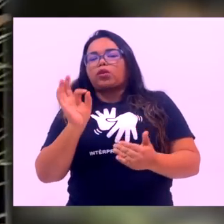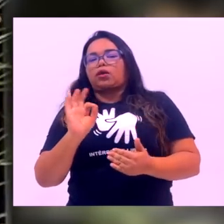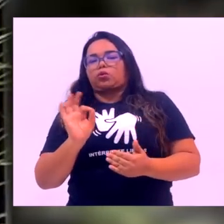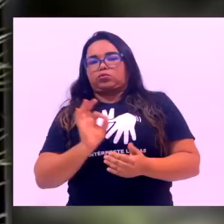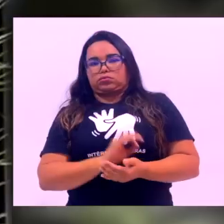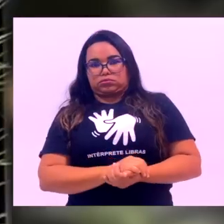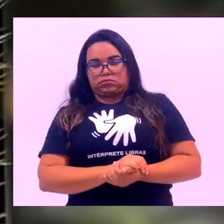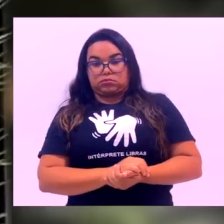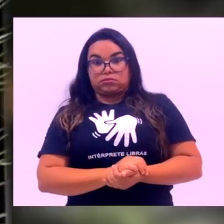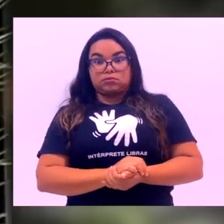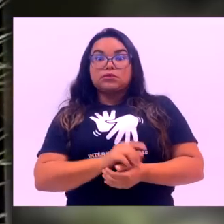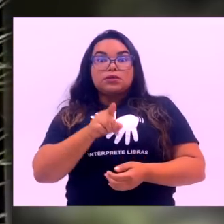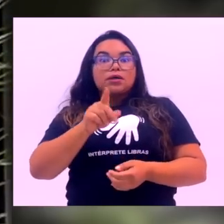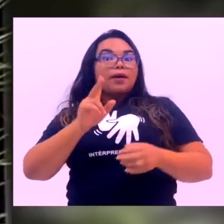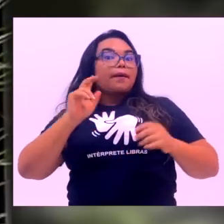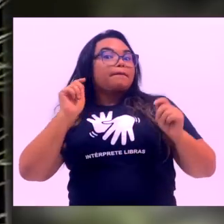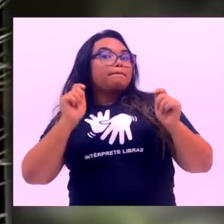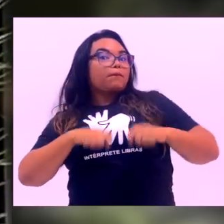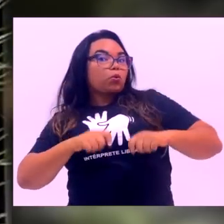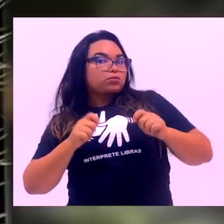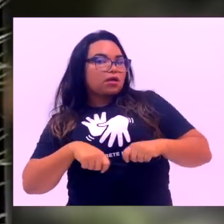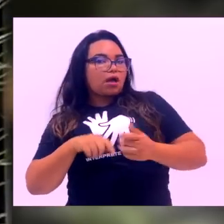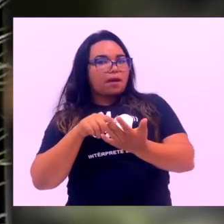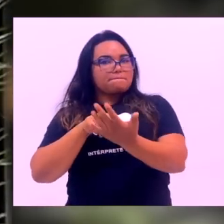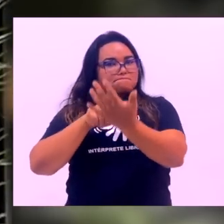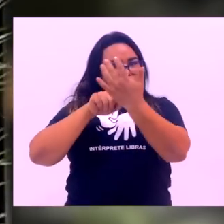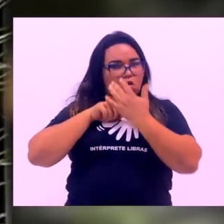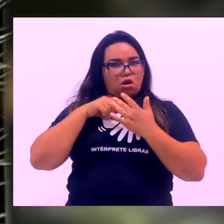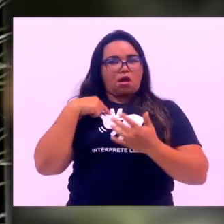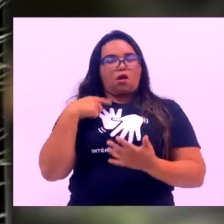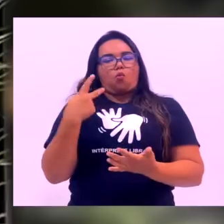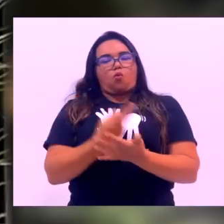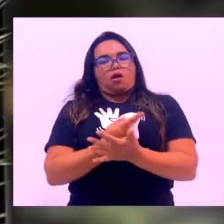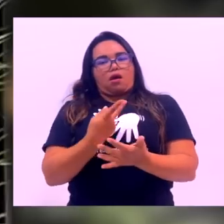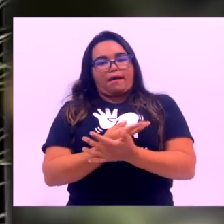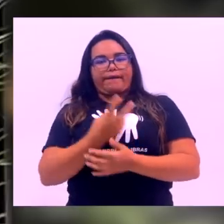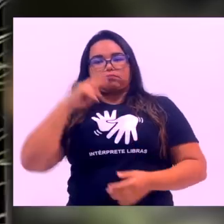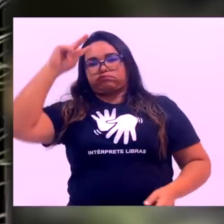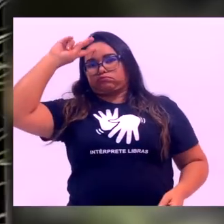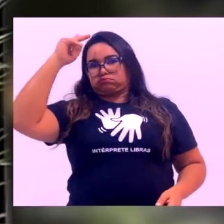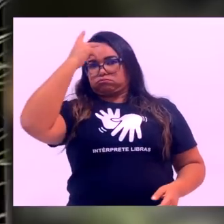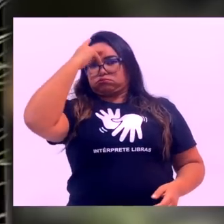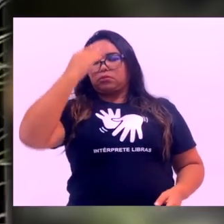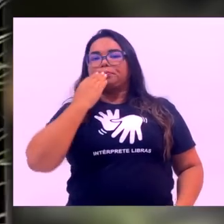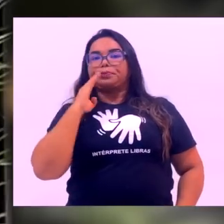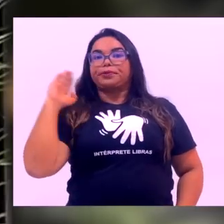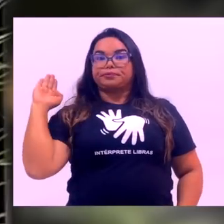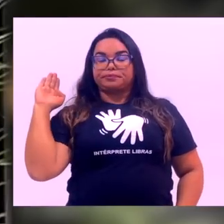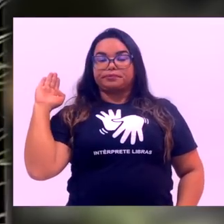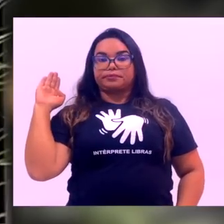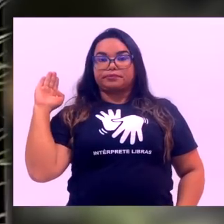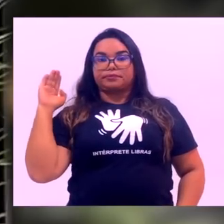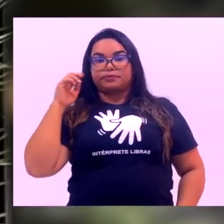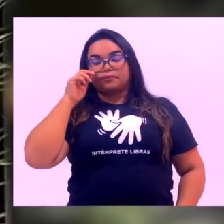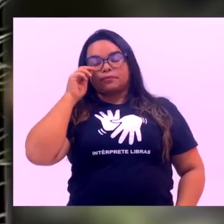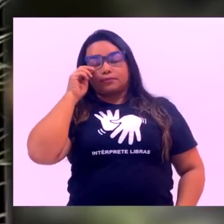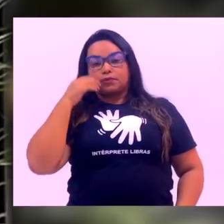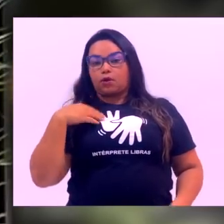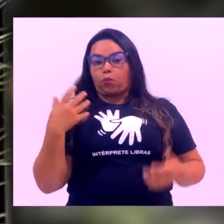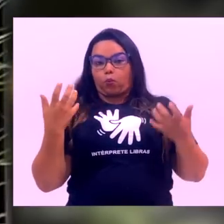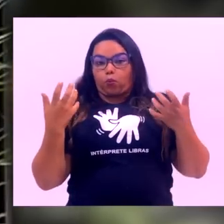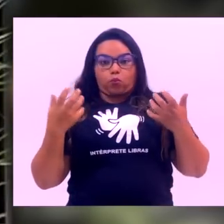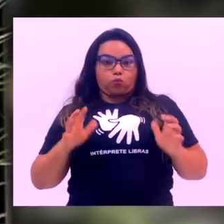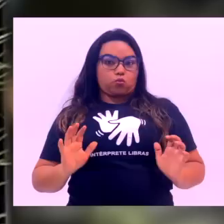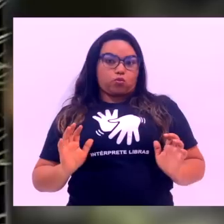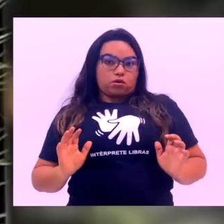como seu filtro, e então, se vocês puderem, mostrem-me que eu estou errado e eu vou mudar. Eu prometo, eu não